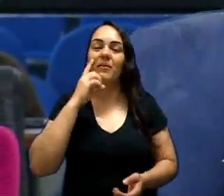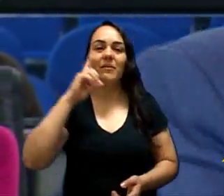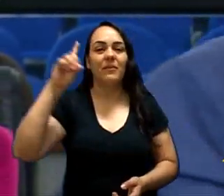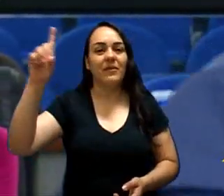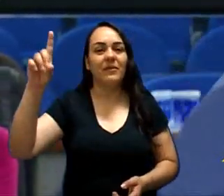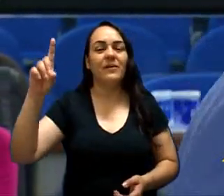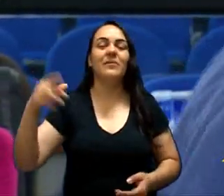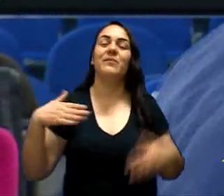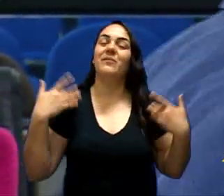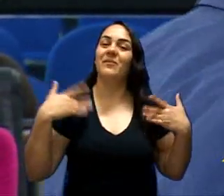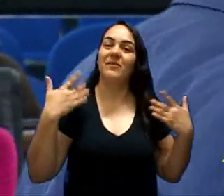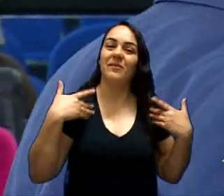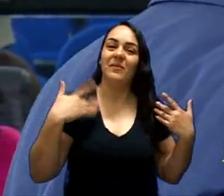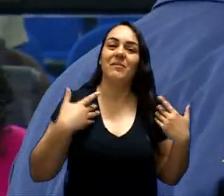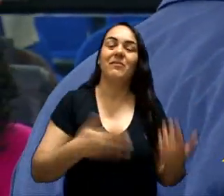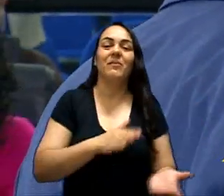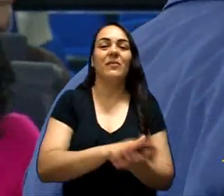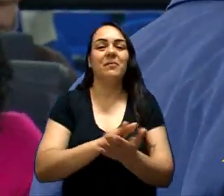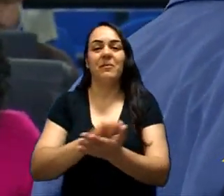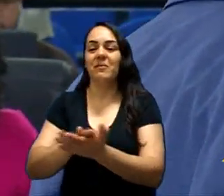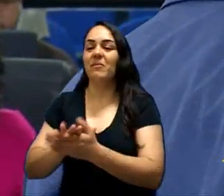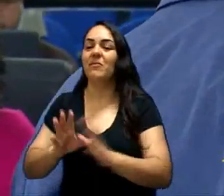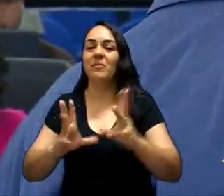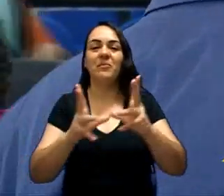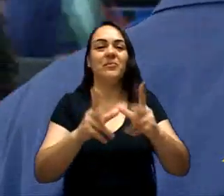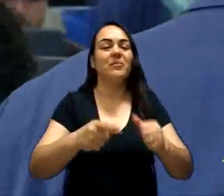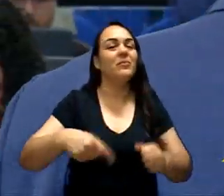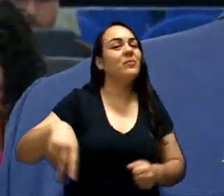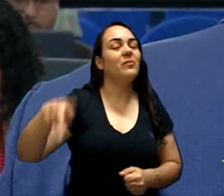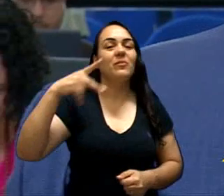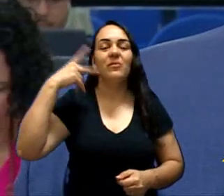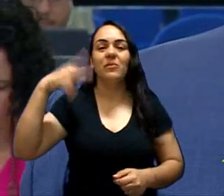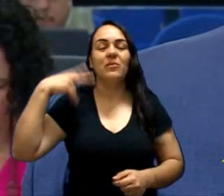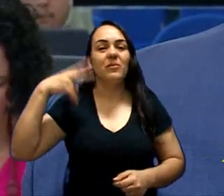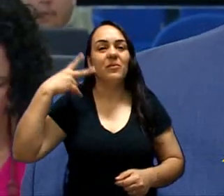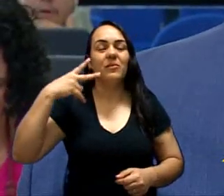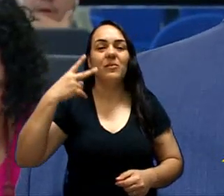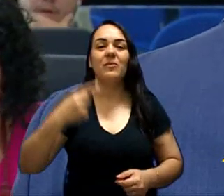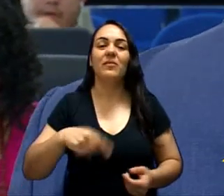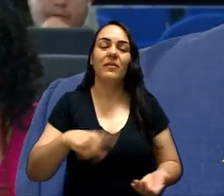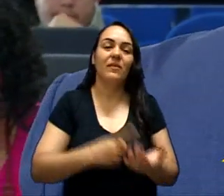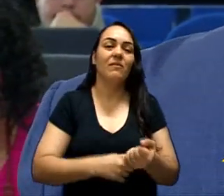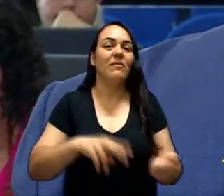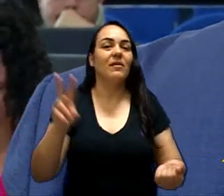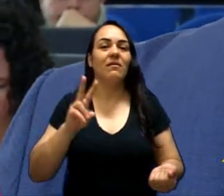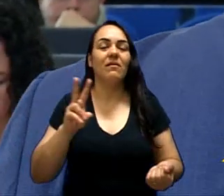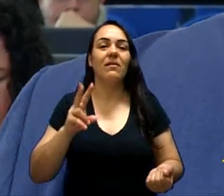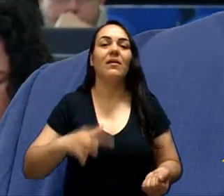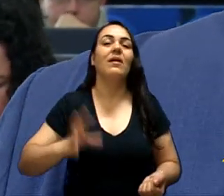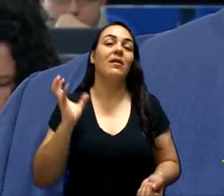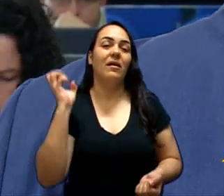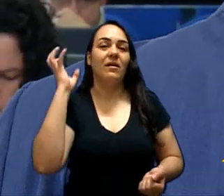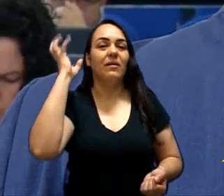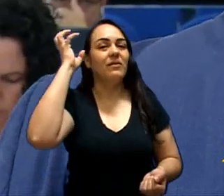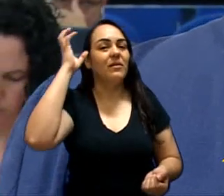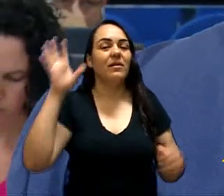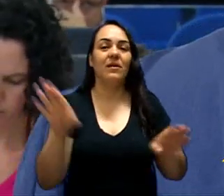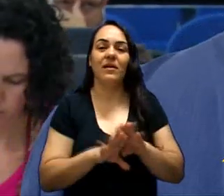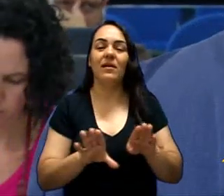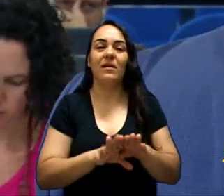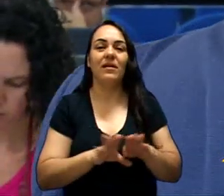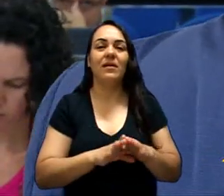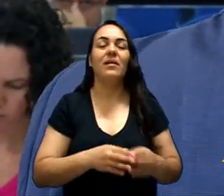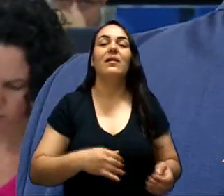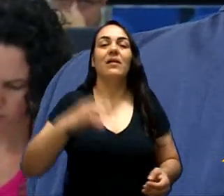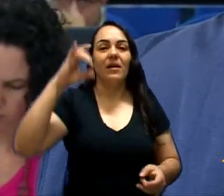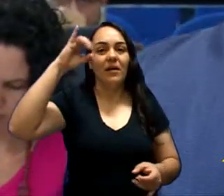com alegria. Quero cumprimentar todos os vereadores, né, Vitão? Vereadoras, em nome da Fernanda, da vereadora Fernanda, cumprimento